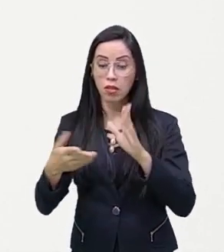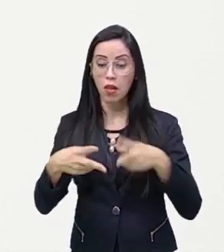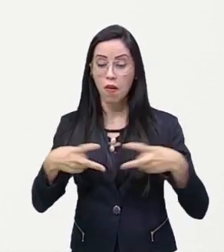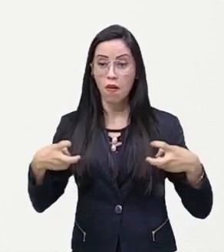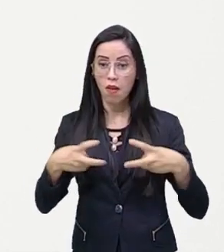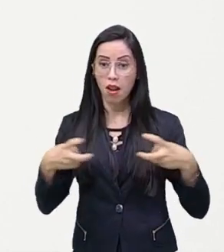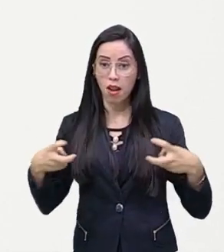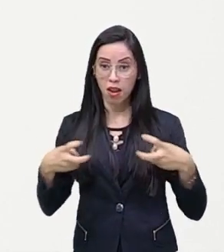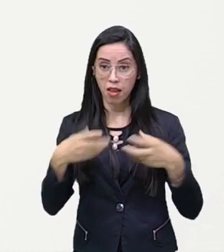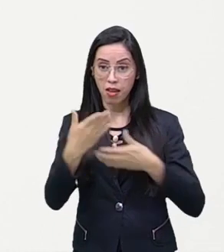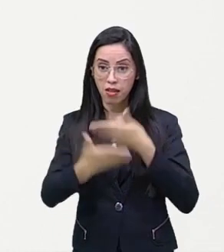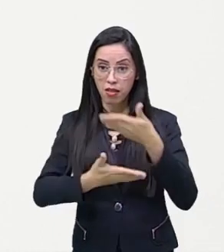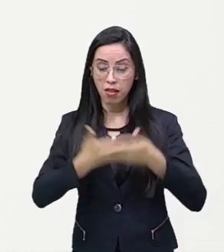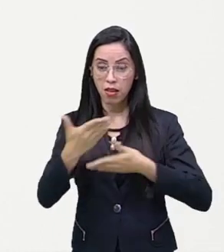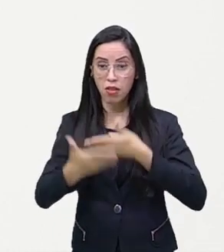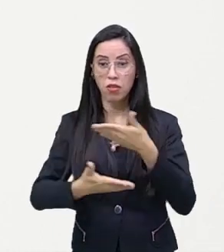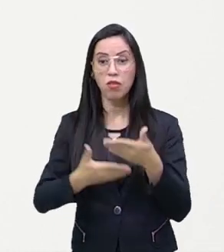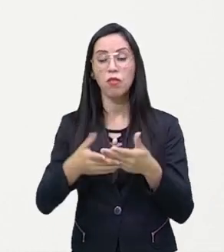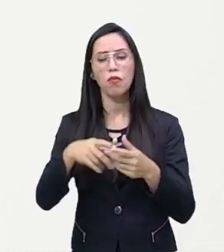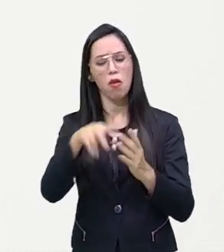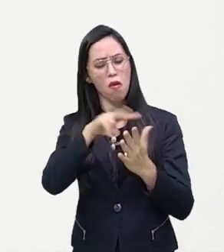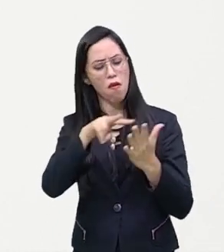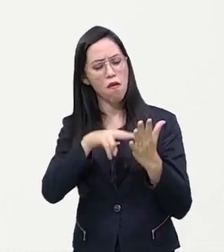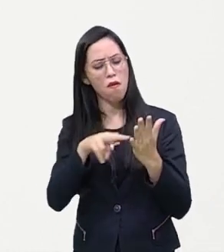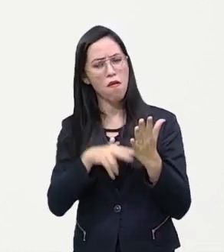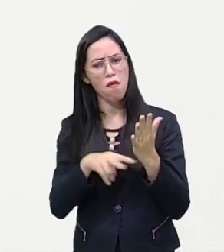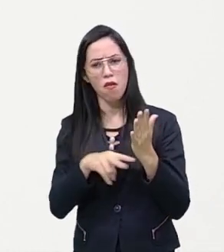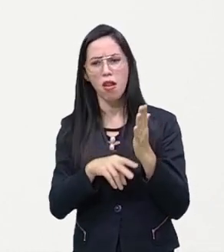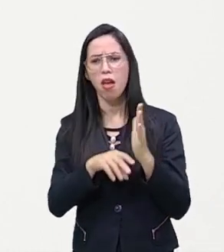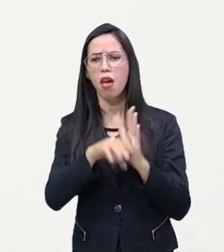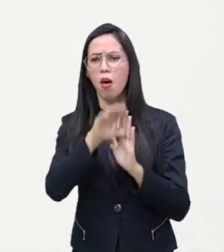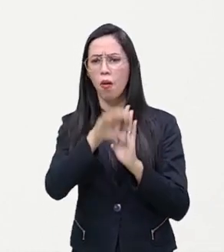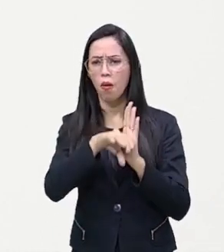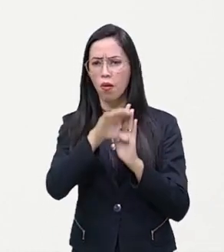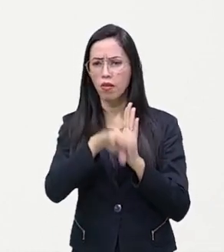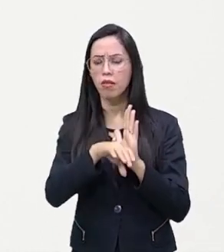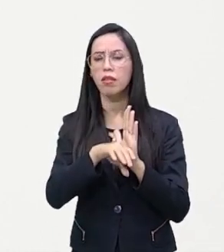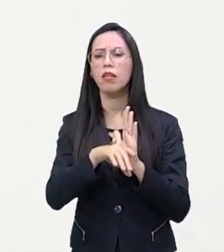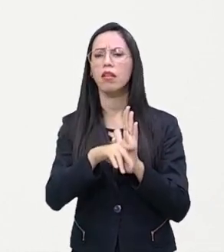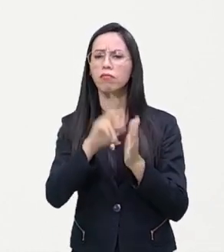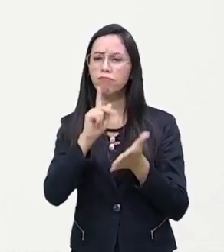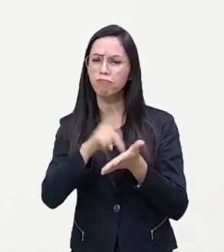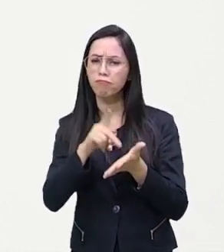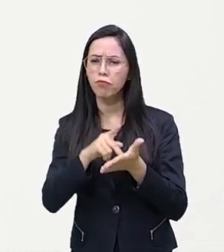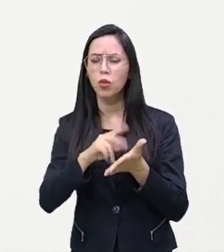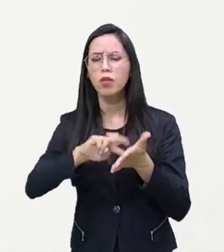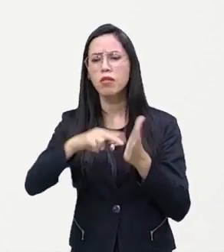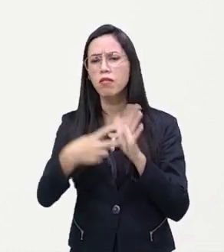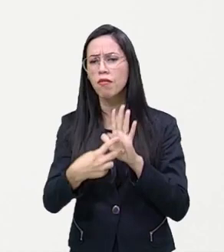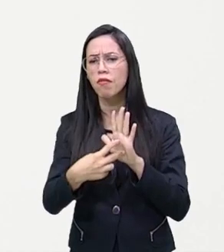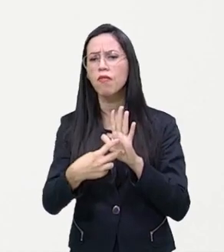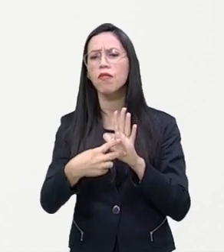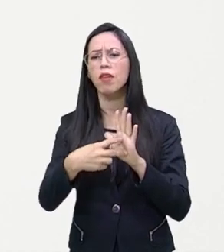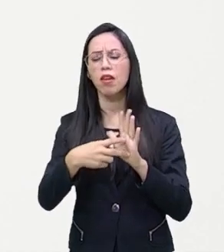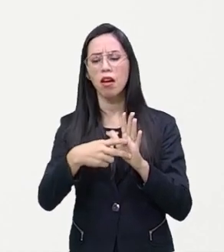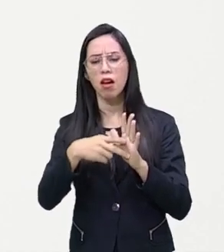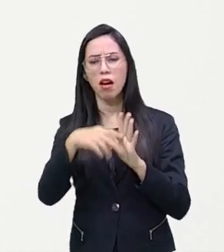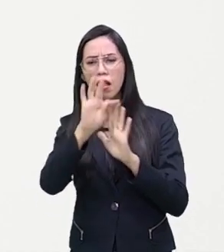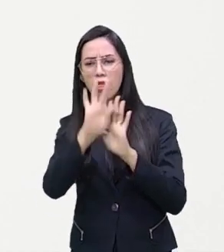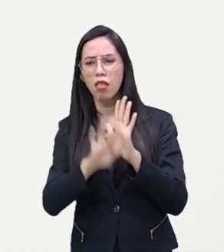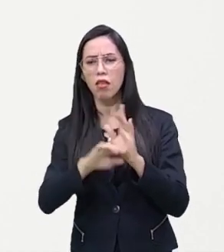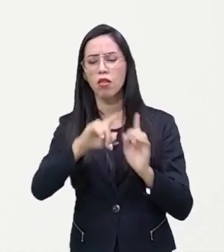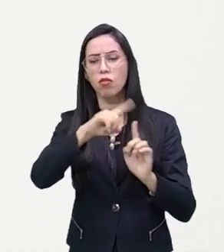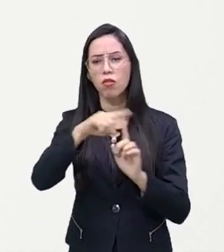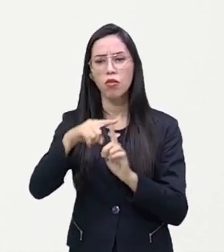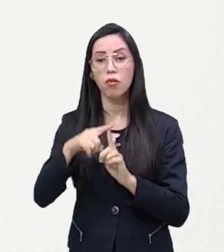vou fazendo a leitura dos conceitos, do que significa realmente essa tipologia textual. Combinado assim? Então,